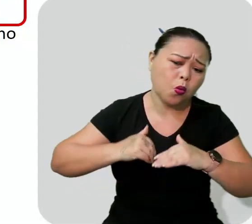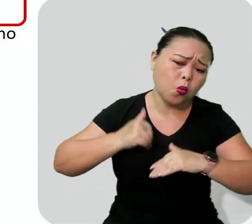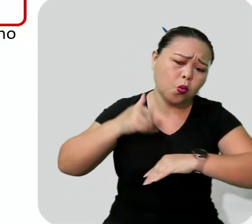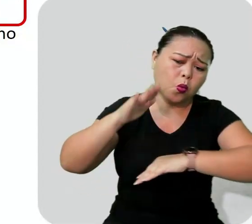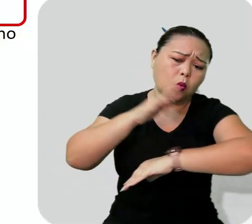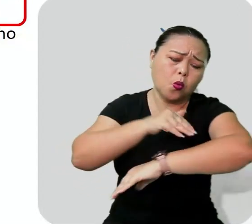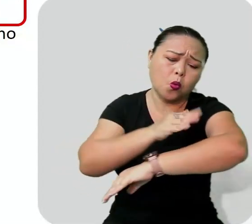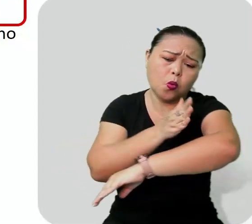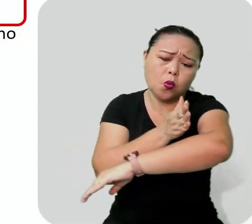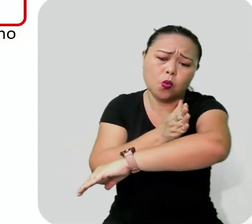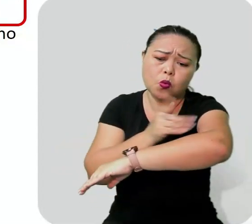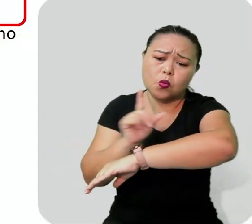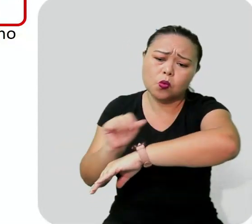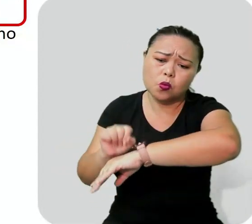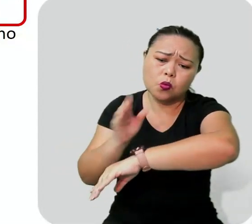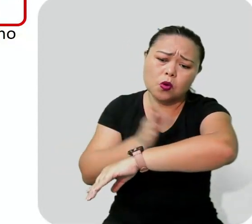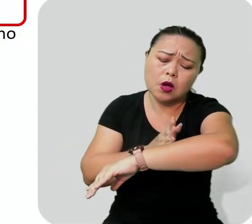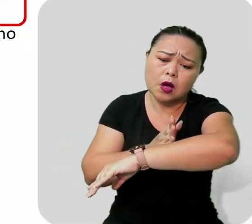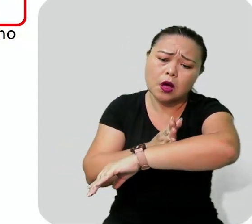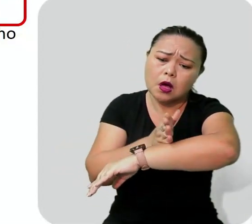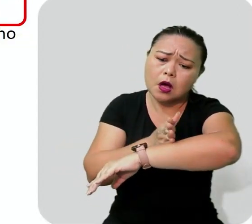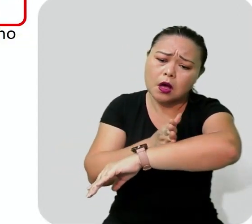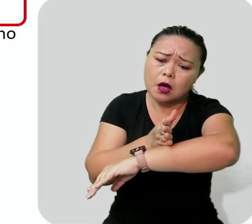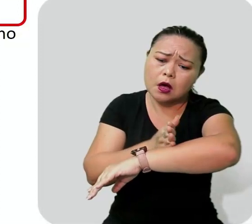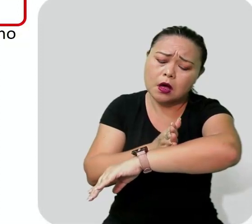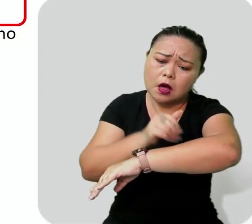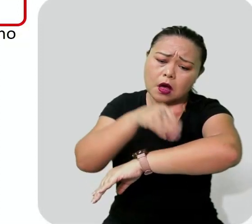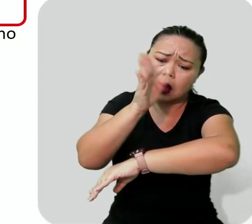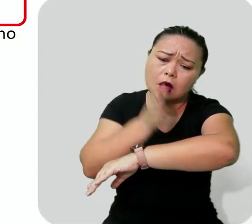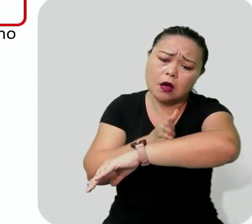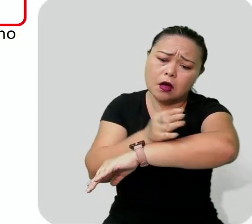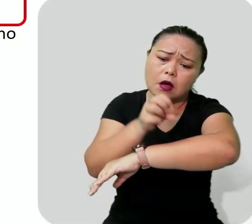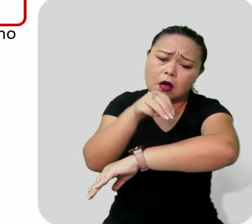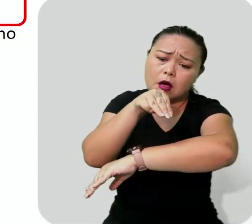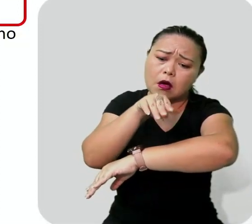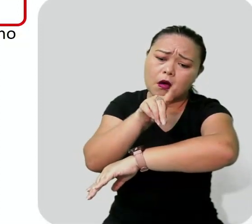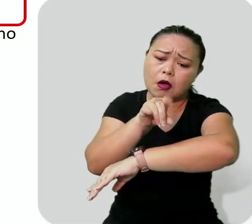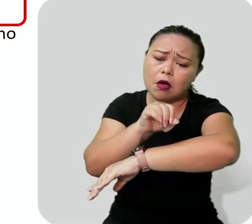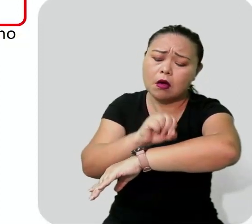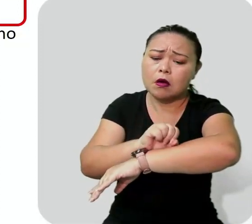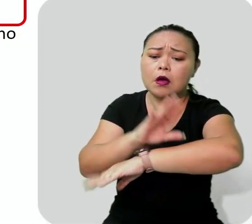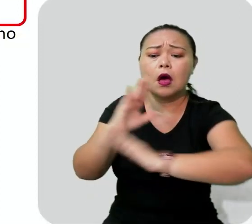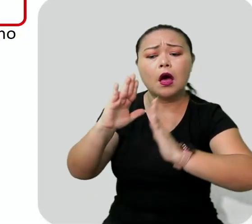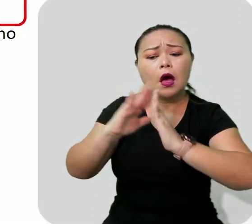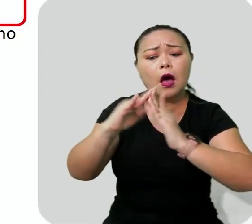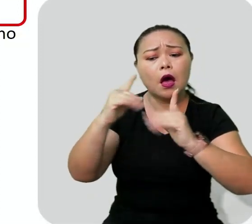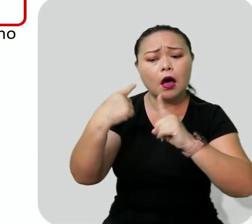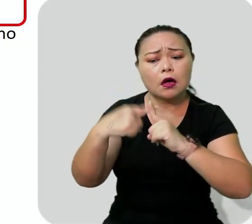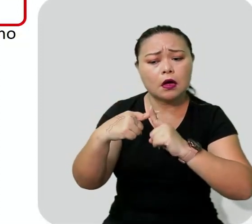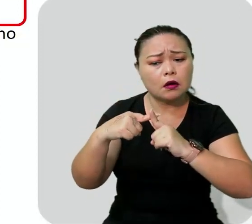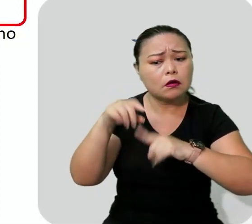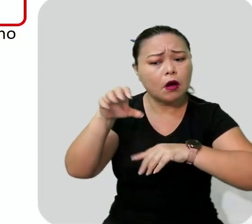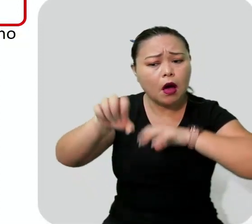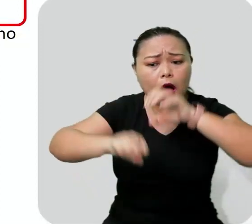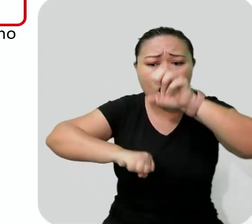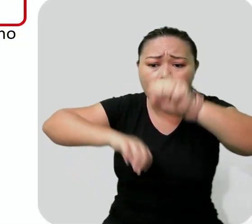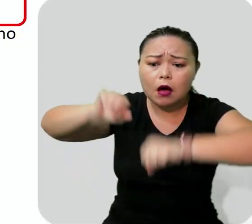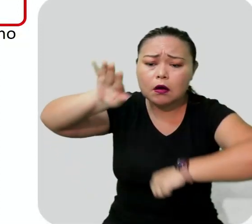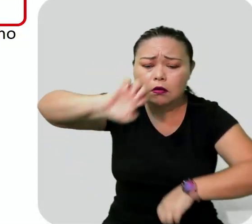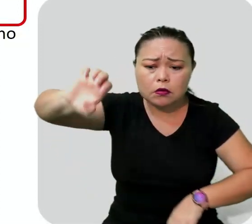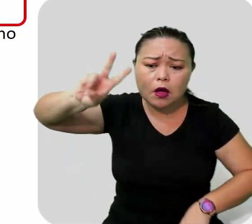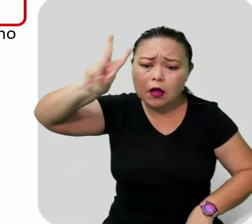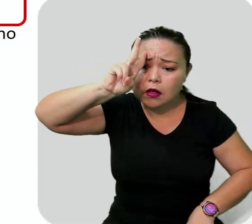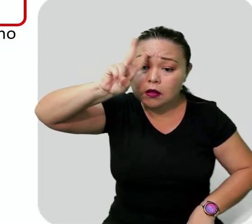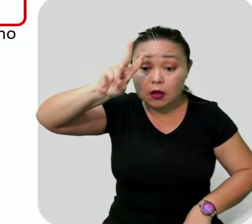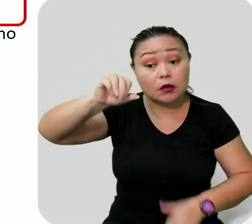Alta Idade Média. Estamos caminhando para a Alta Idade Média. A igreja está começando a dominar a Europa. Lembra